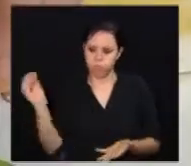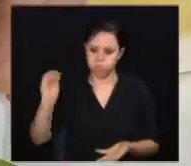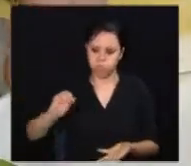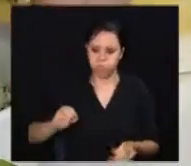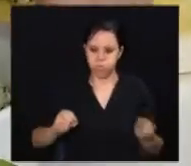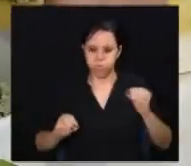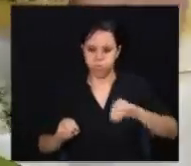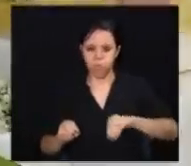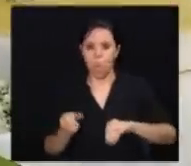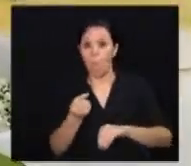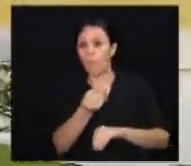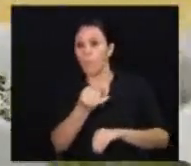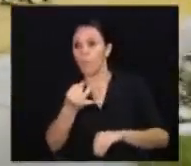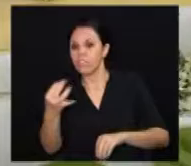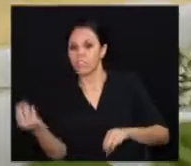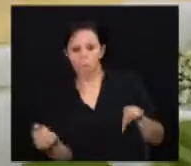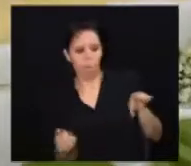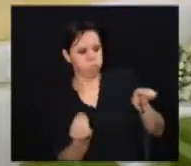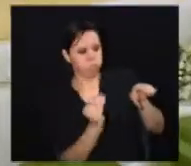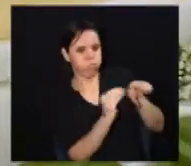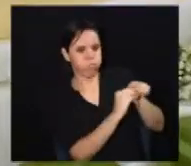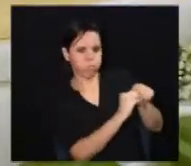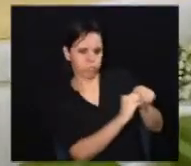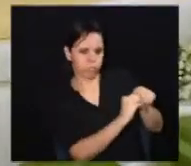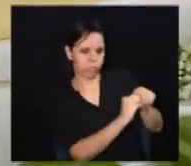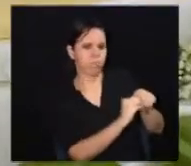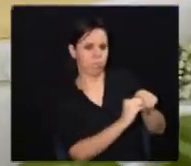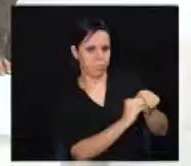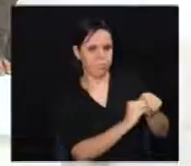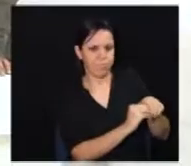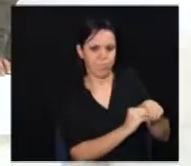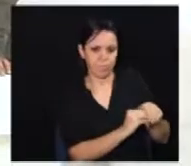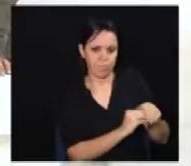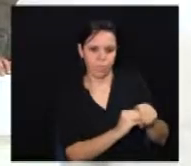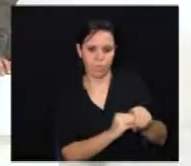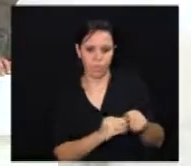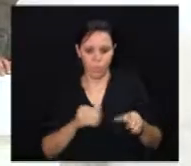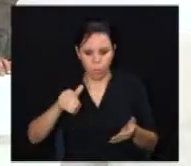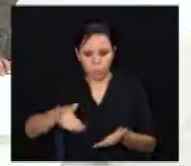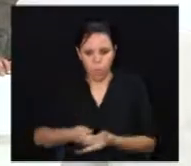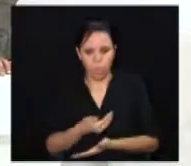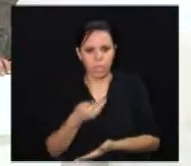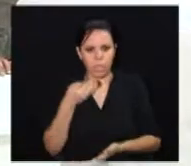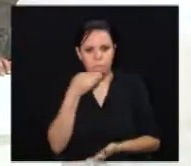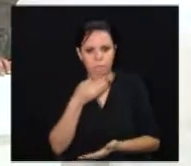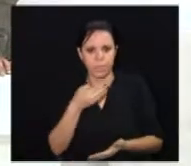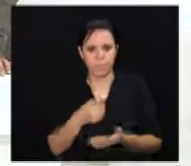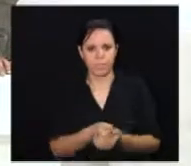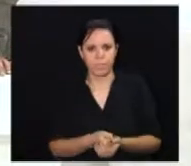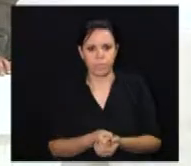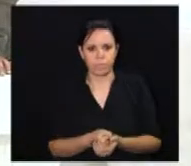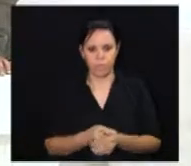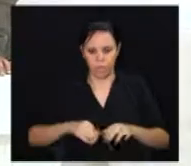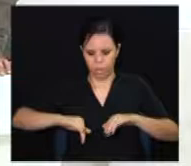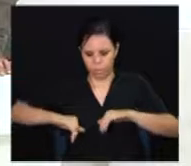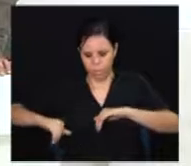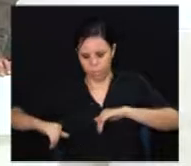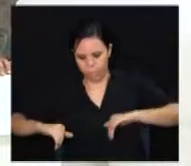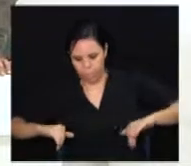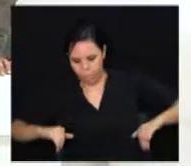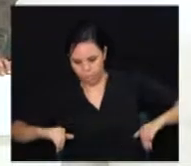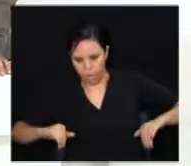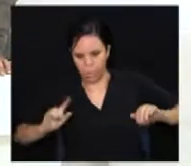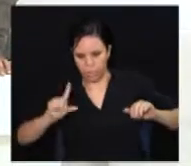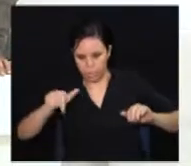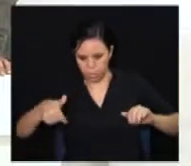uma quantidade de recheio, mais ou menos uma colherzinha de sobremesa, dando obviamente um espaço entre um e outro pra gente poder fazer